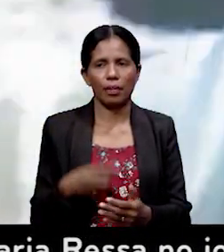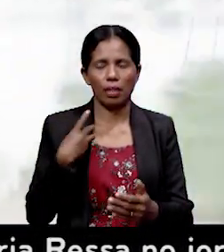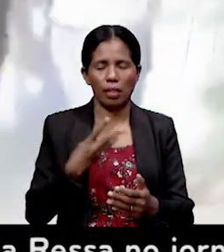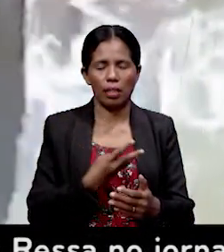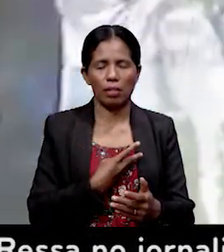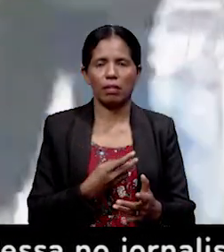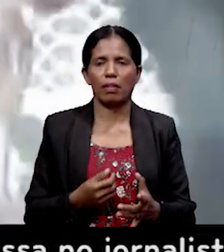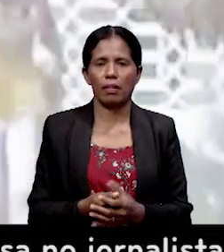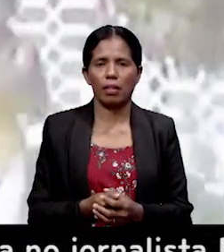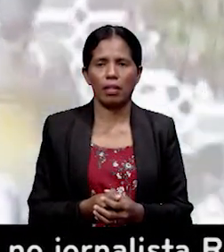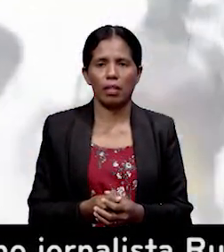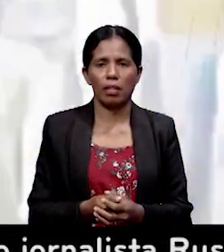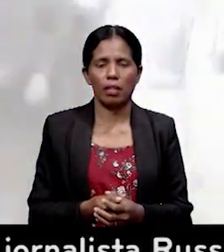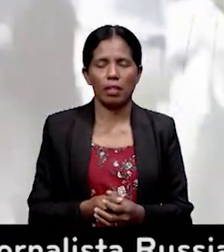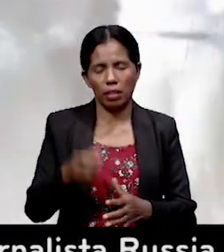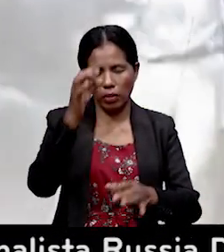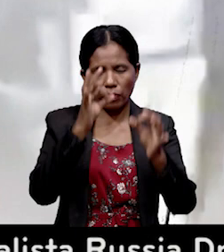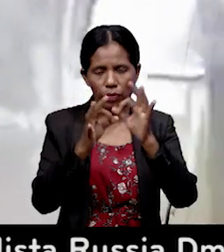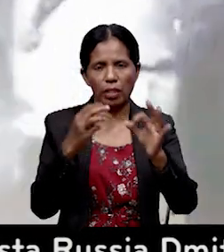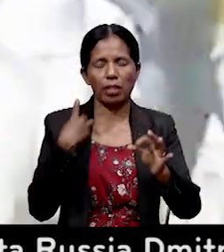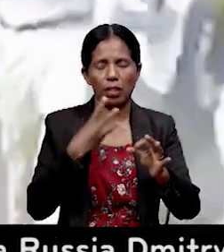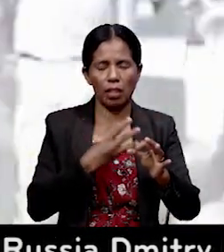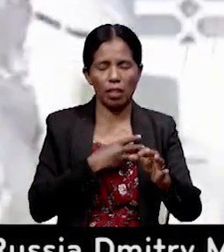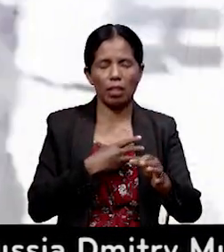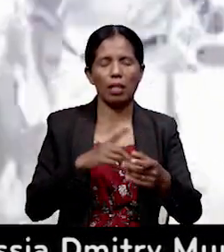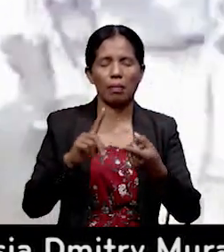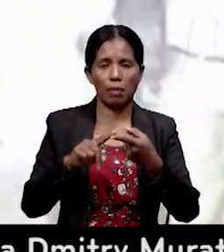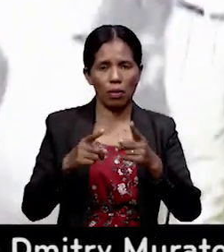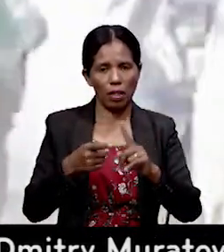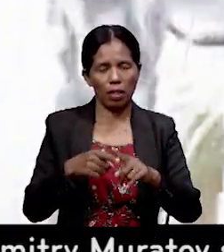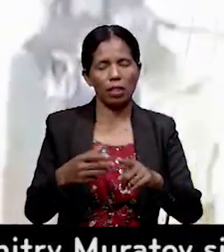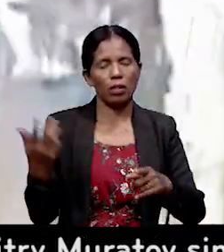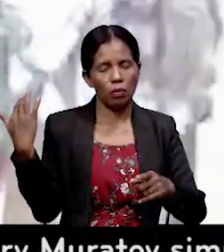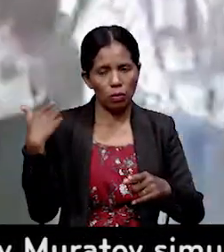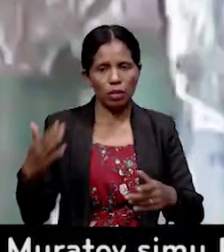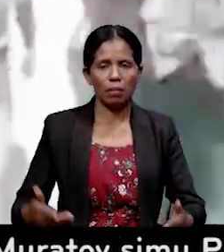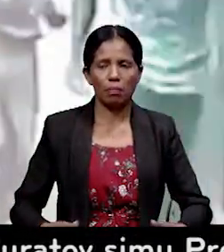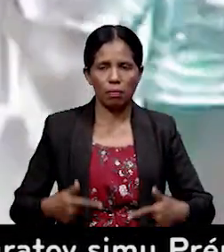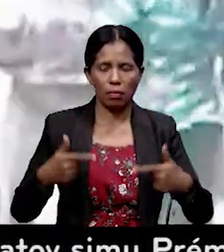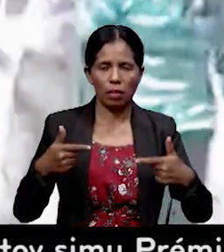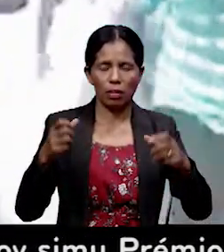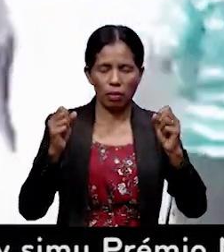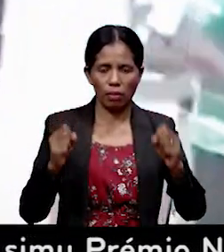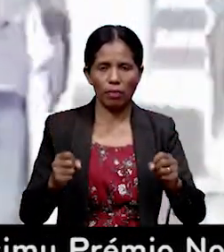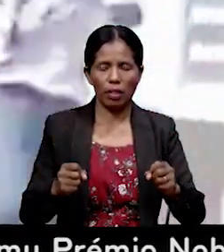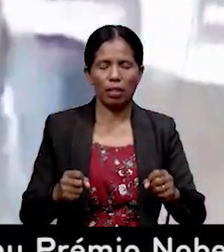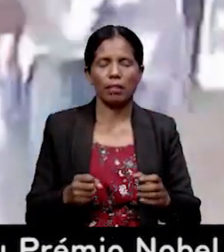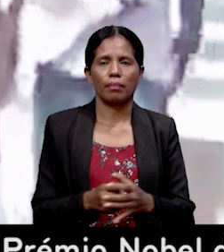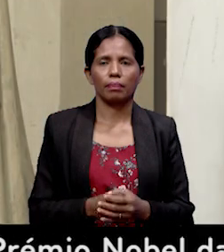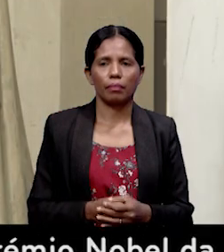luta, ita fiere, ita maluxira, balu morisela, consegue duni, assume cargo ser no